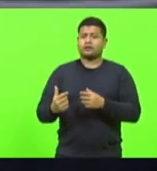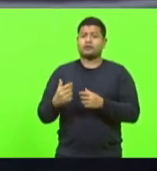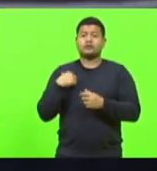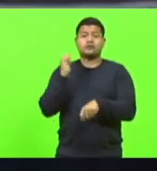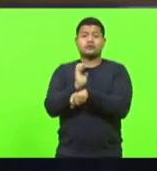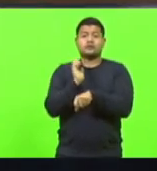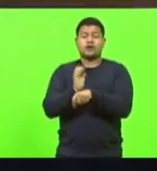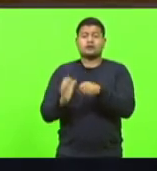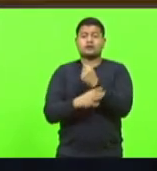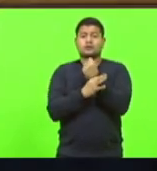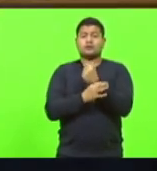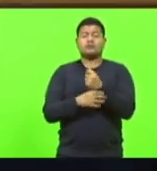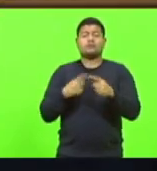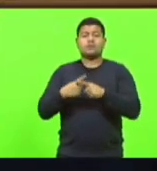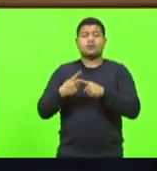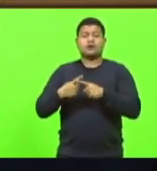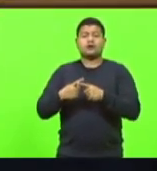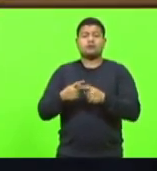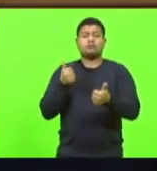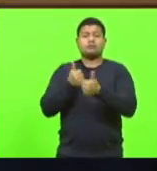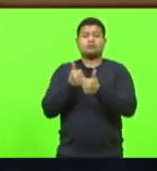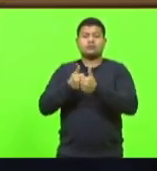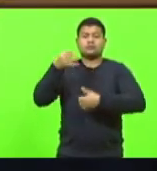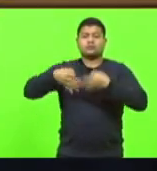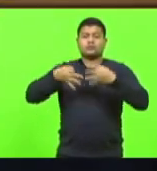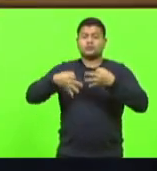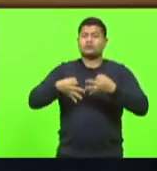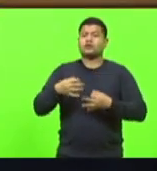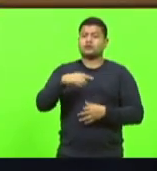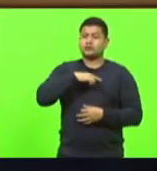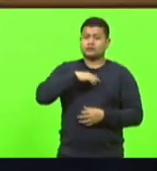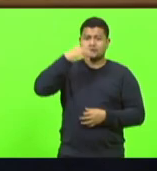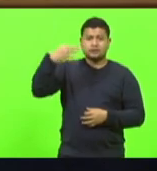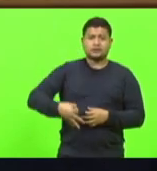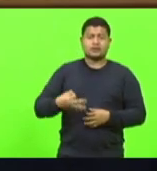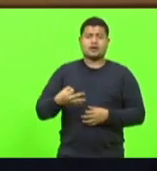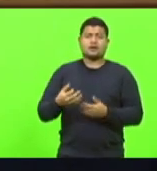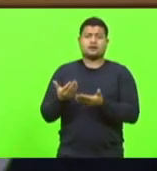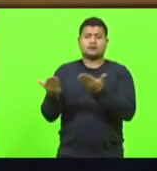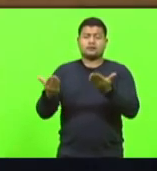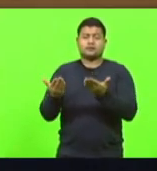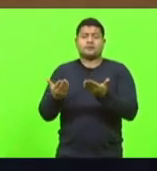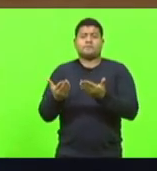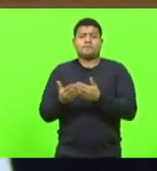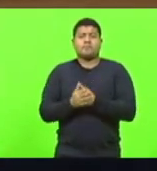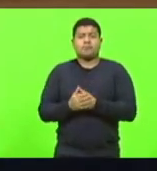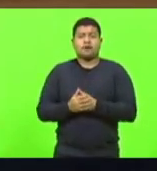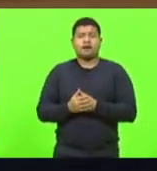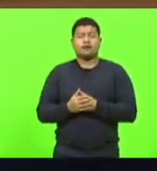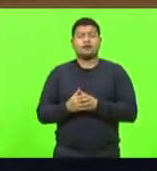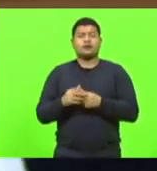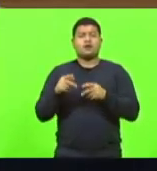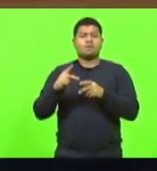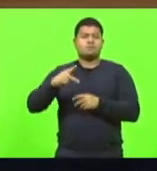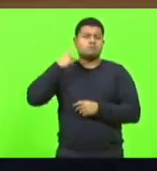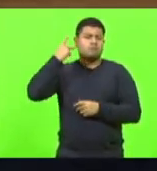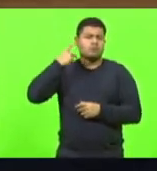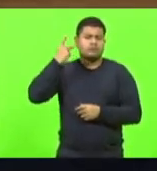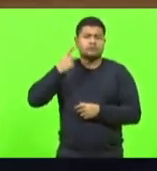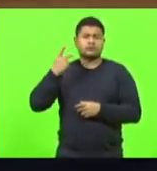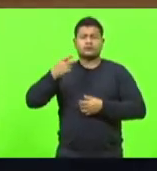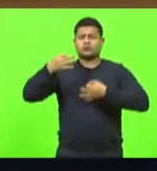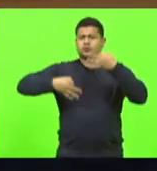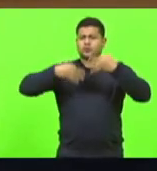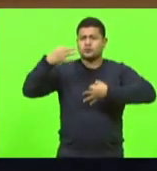para o poder judiciário que funciona Oficiais de Justiça que cobre a sua missão promotores juízes e serventuários